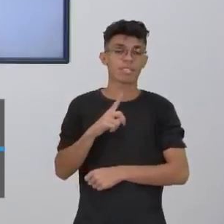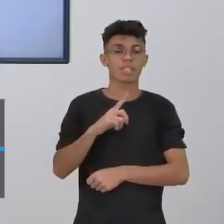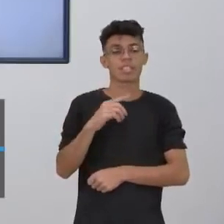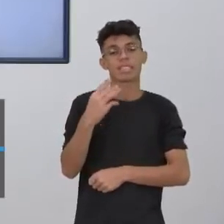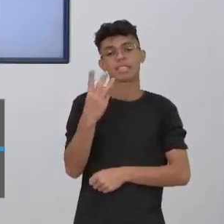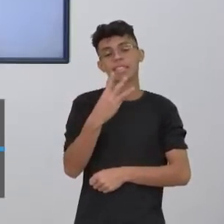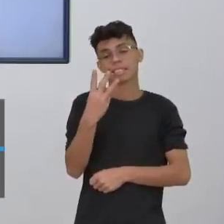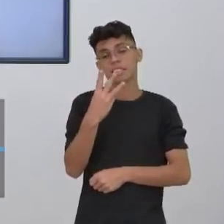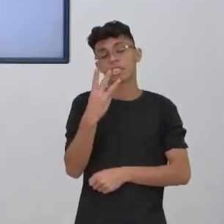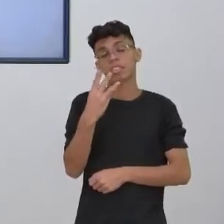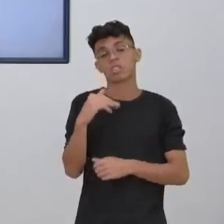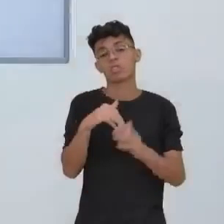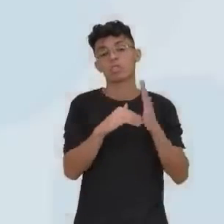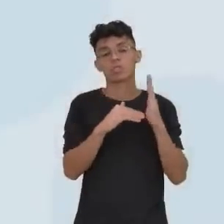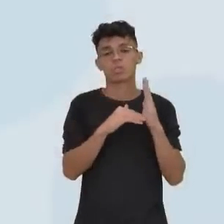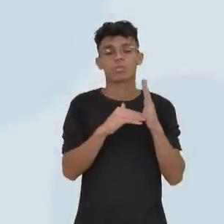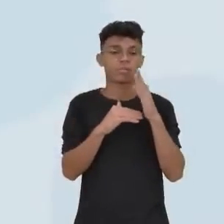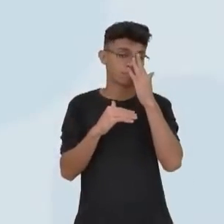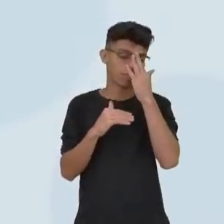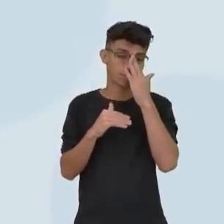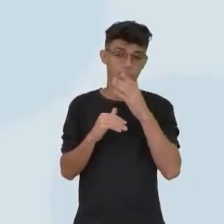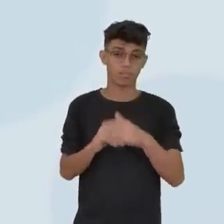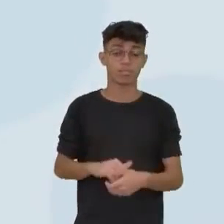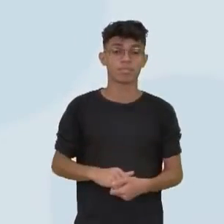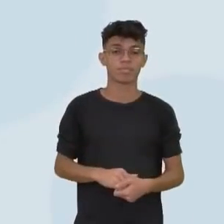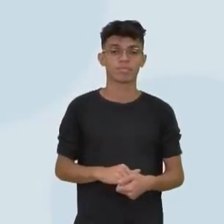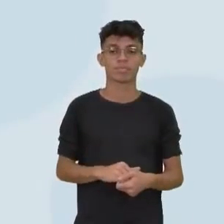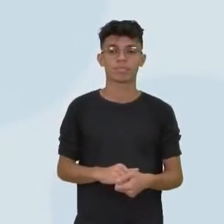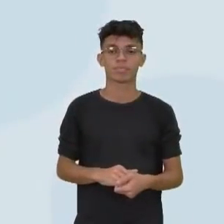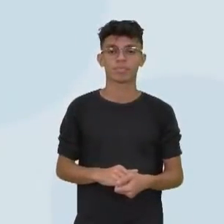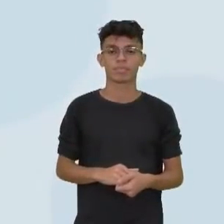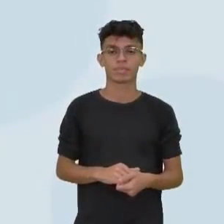e última fase, vamos voltar aqui para a nossa linha do tempo,